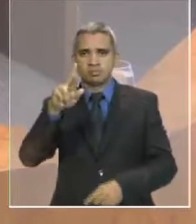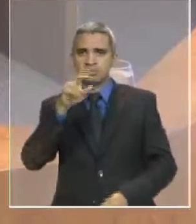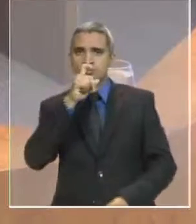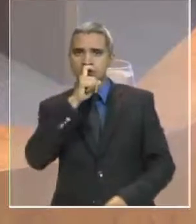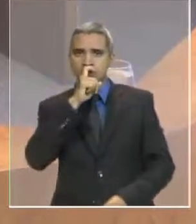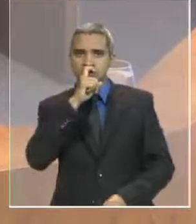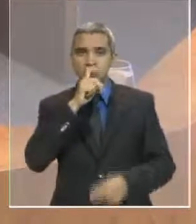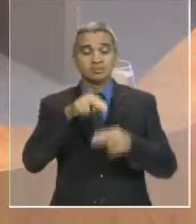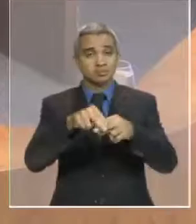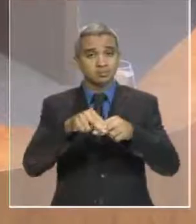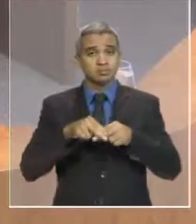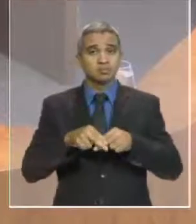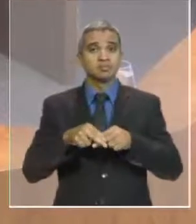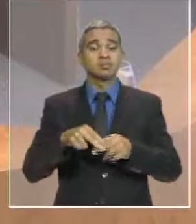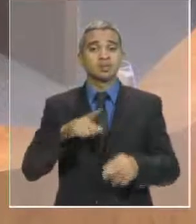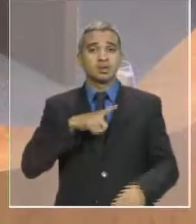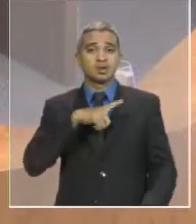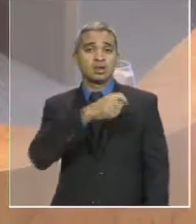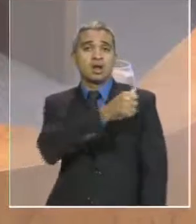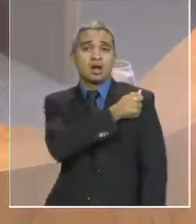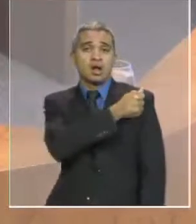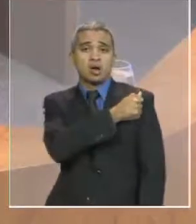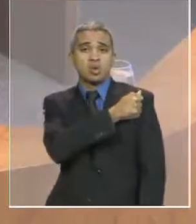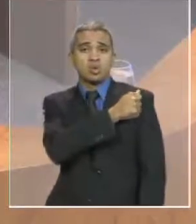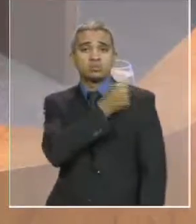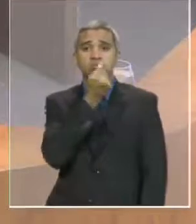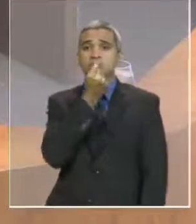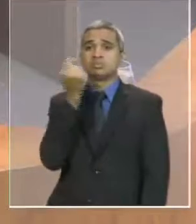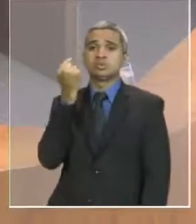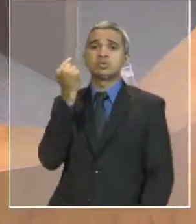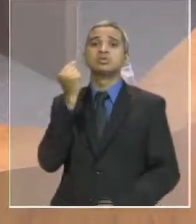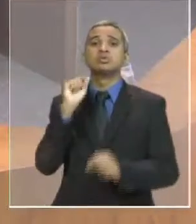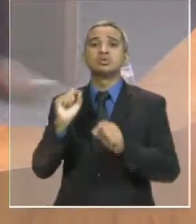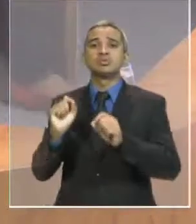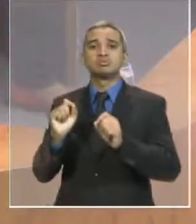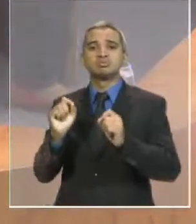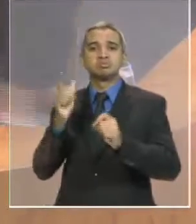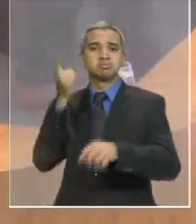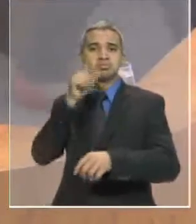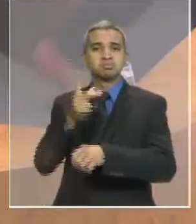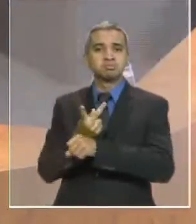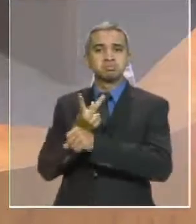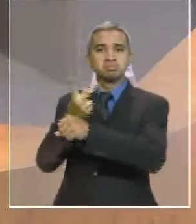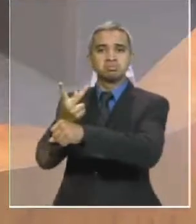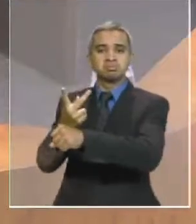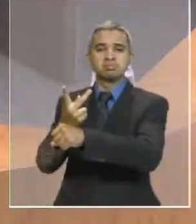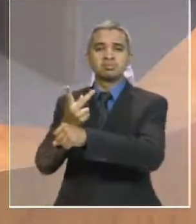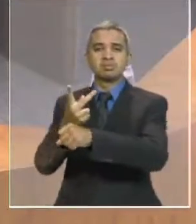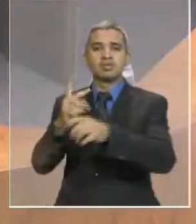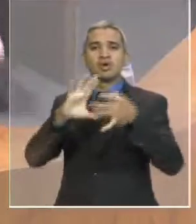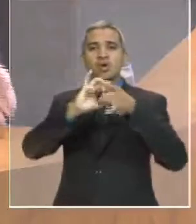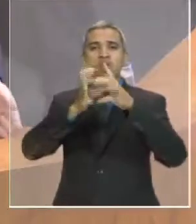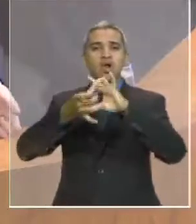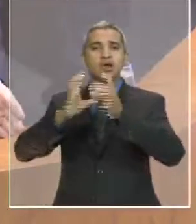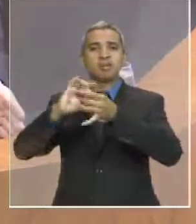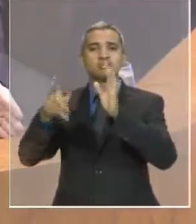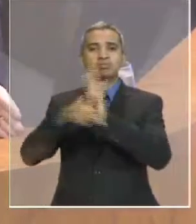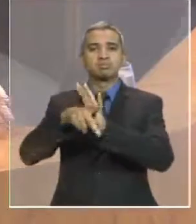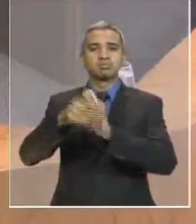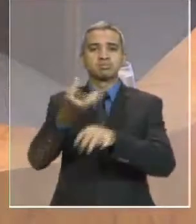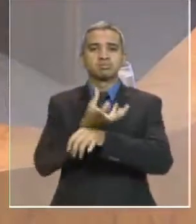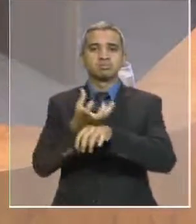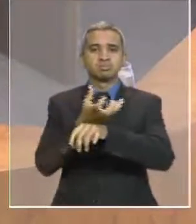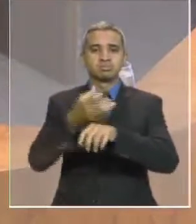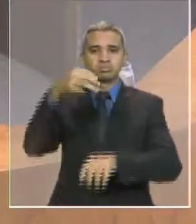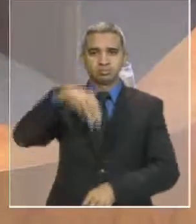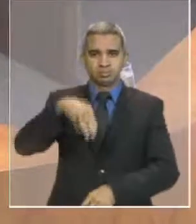alunos, que foram recentemente premiados na Olimpíada de Matemática. Ou seja, recentemente Timon também evoluiu